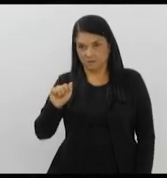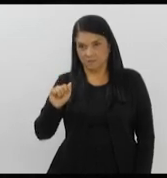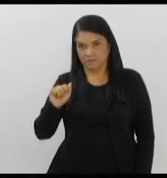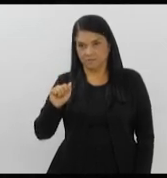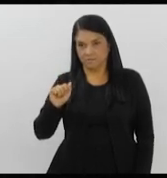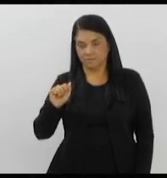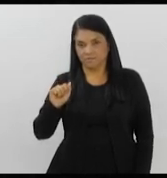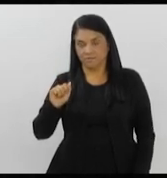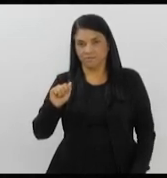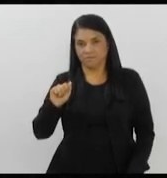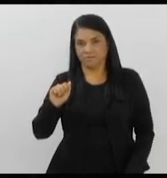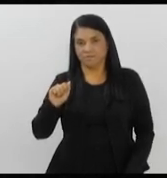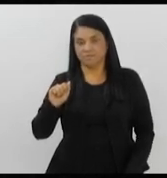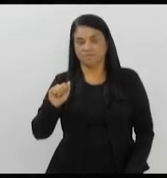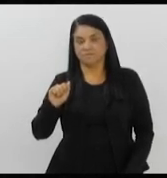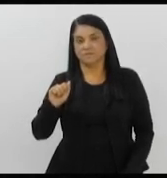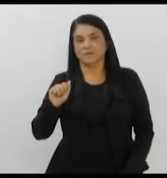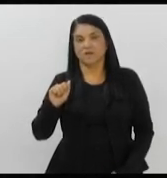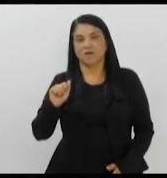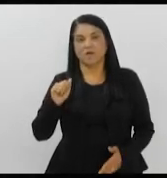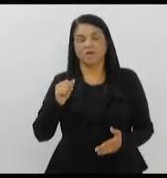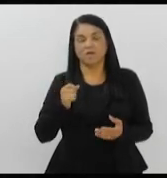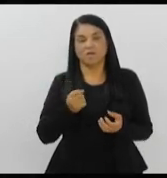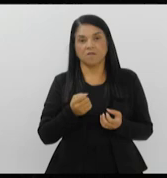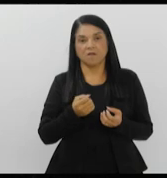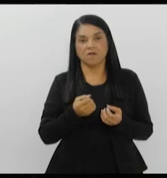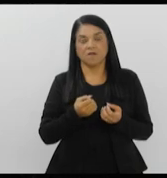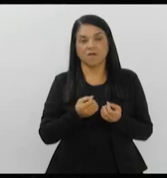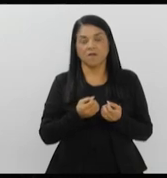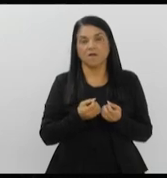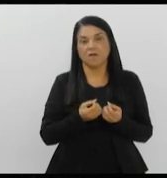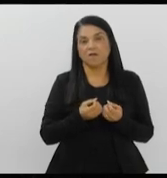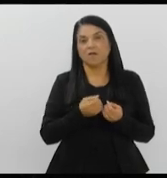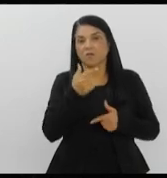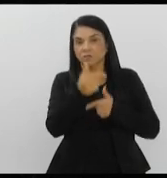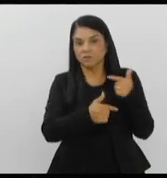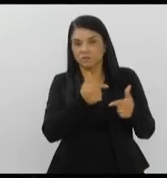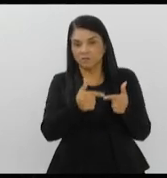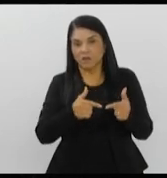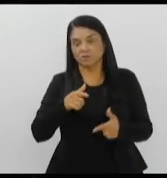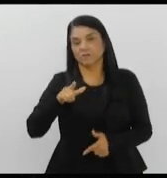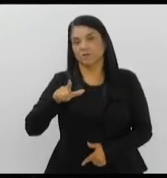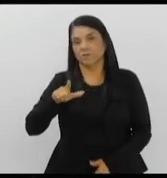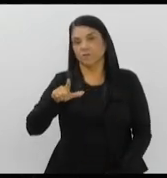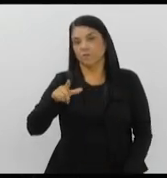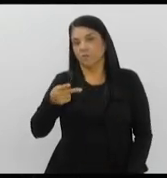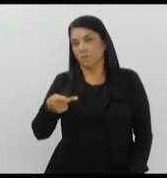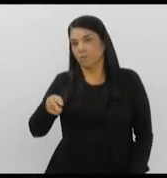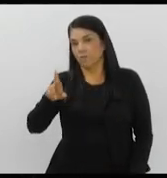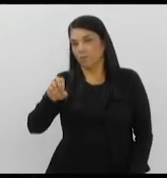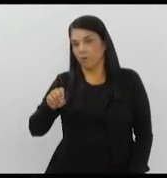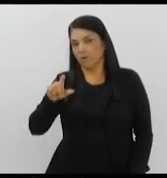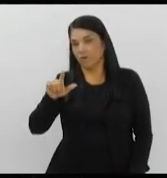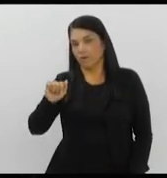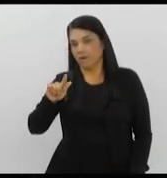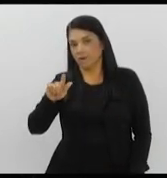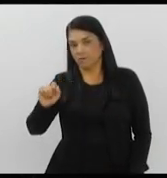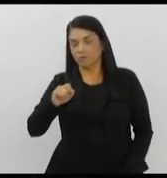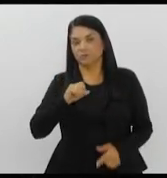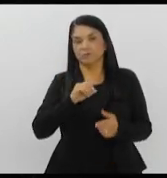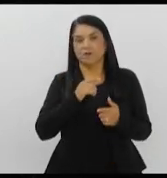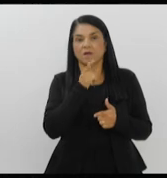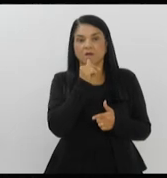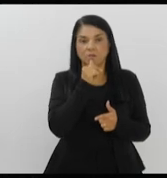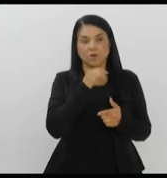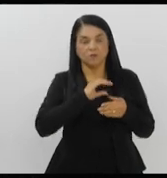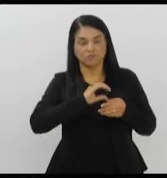é que a concessão da Prolagos é de prestação de serviço de água e esgoto. E o